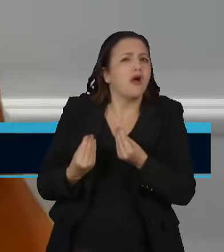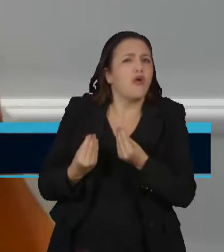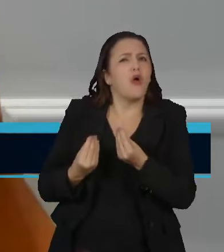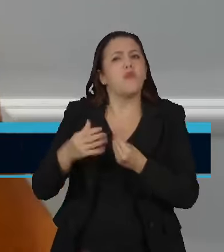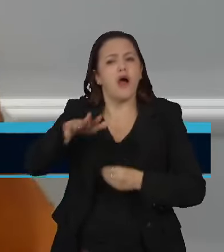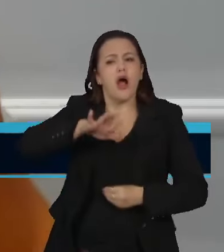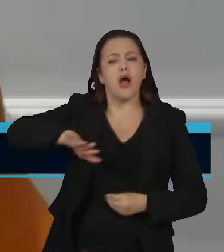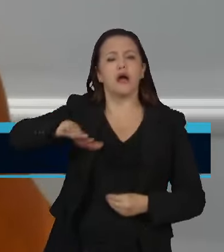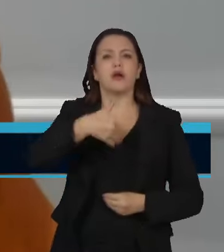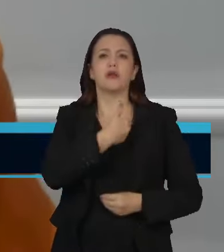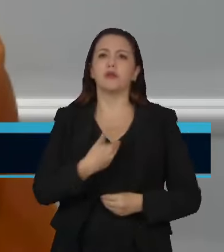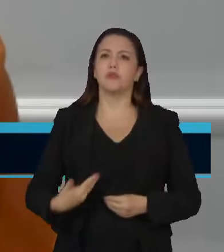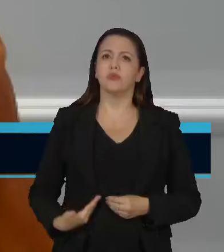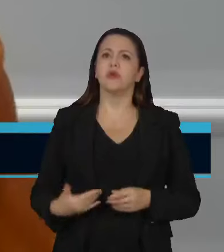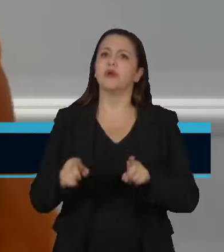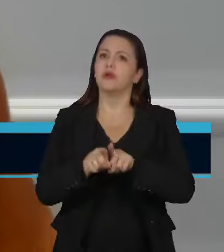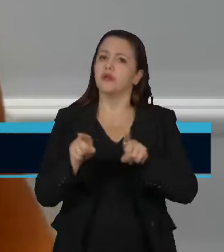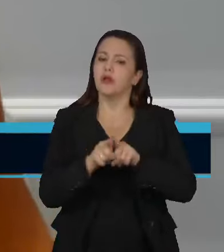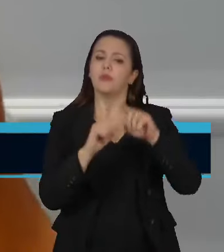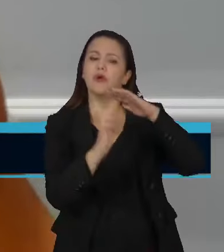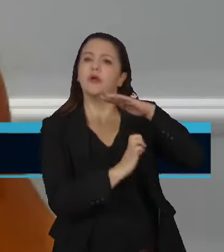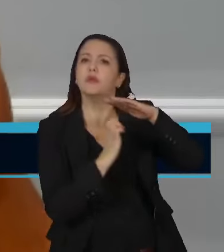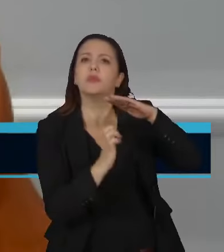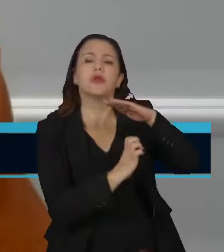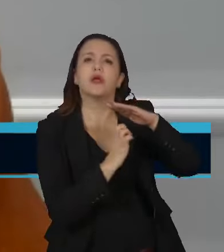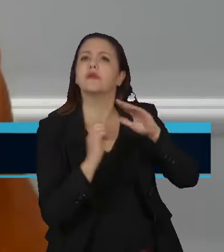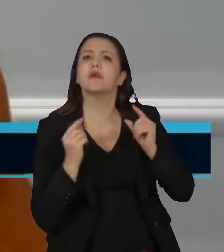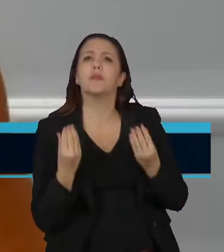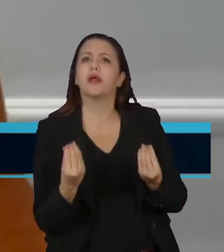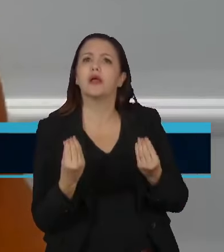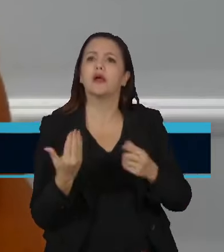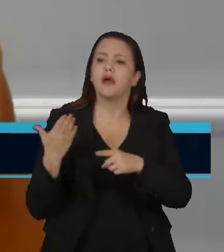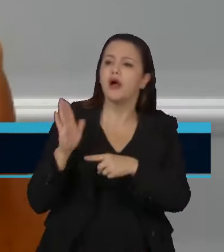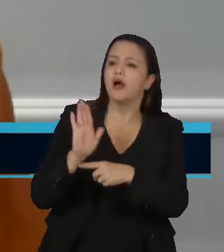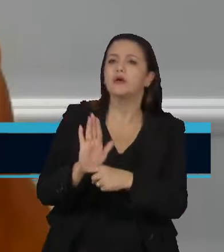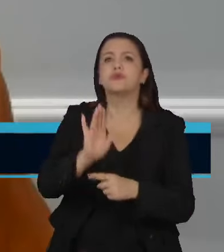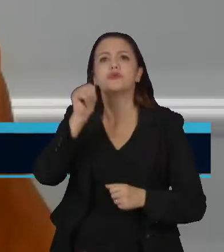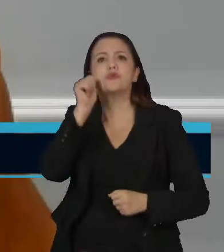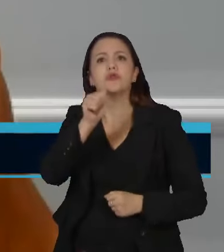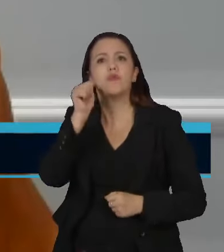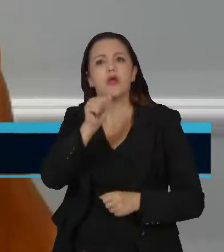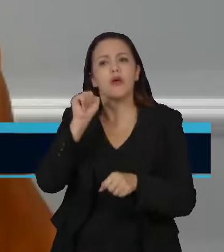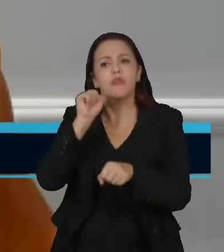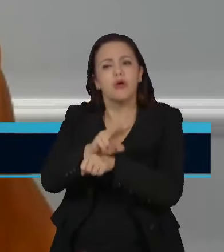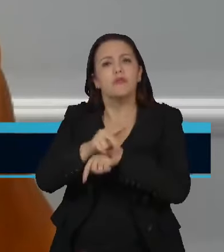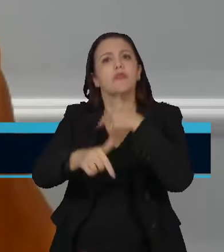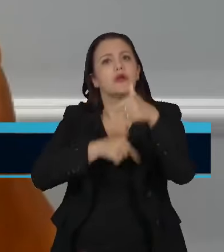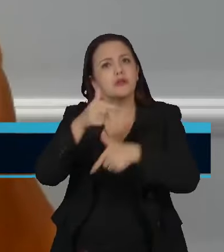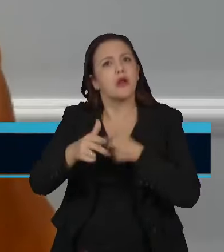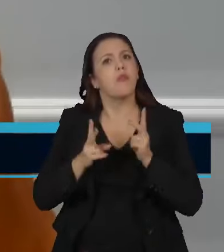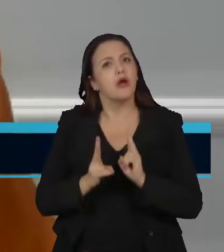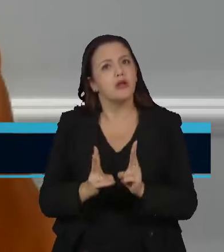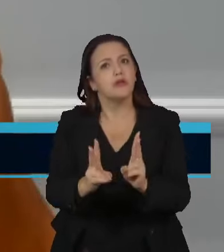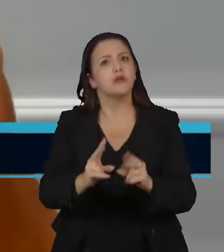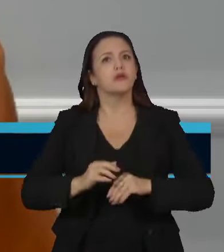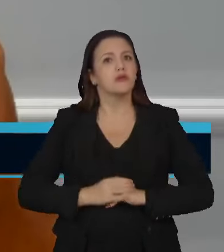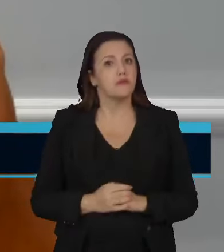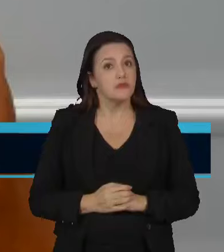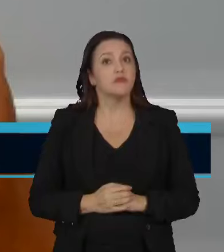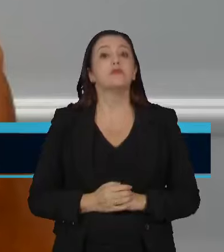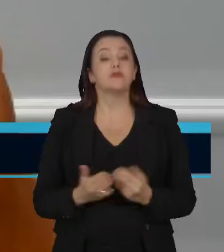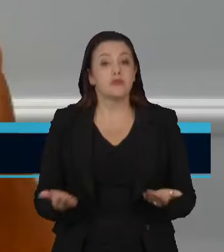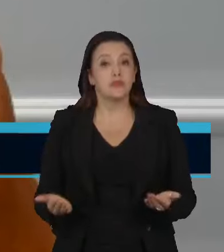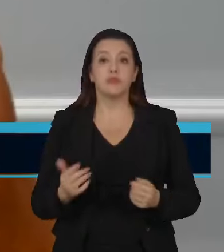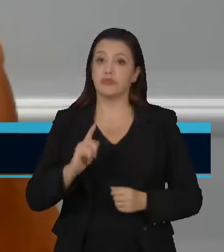público e também pelo setor Empresarial para ajudar essas mulheres a permanecer no mercado de trabalho e aí entre elas nós